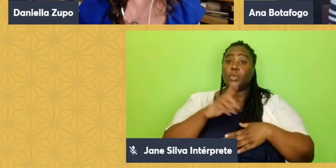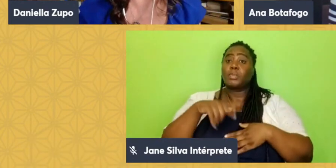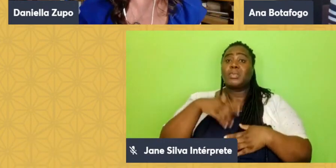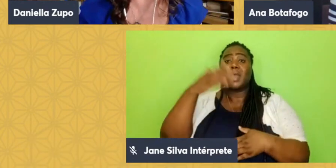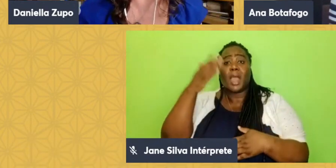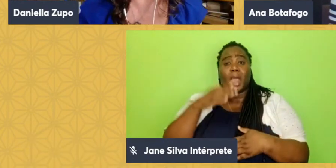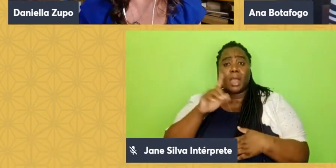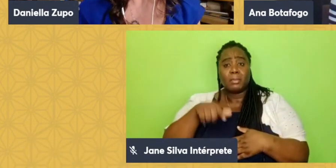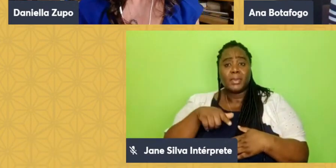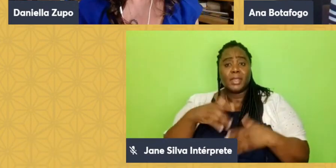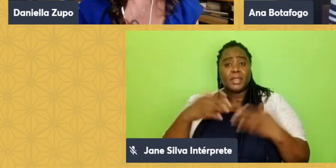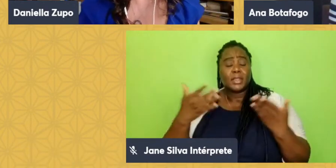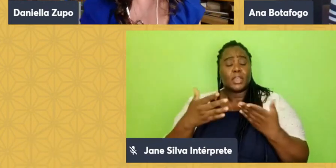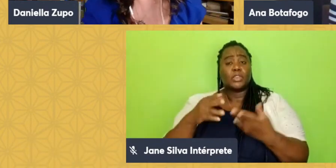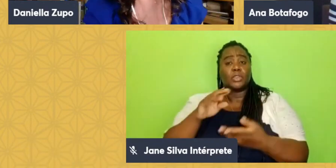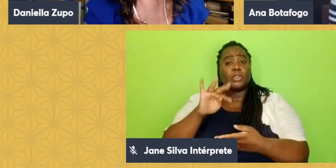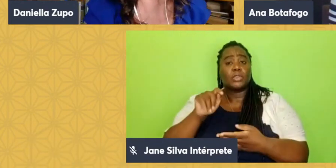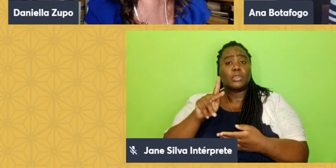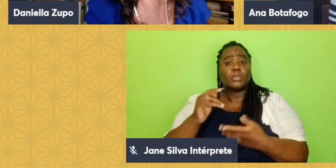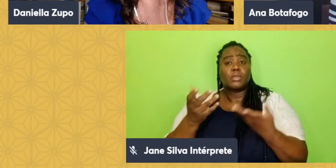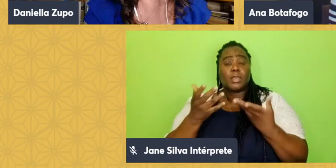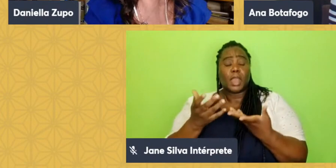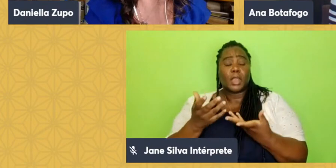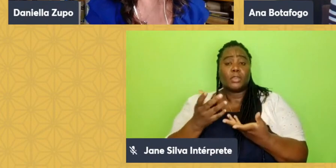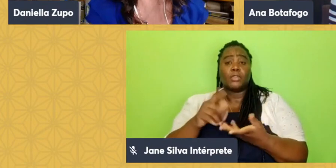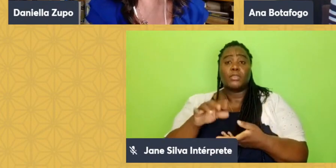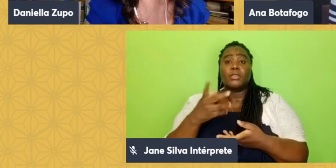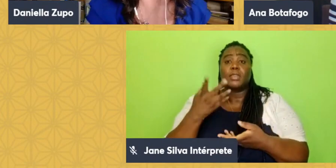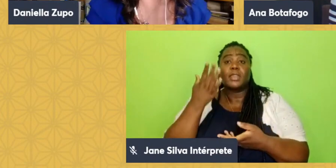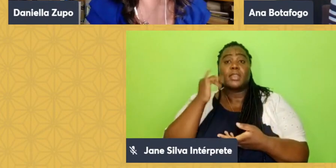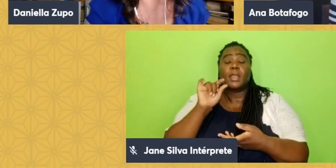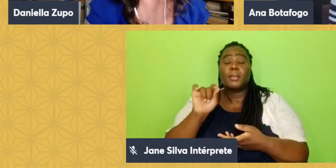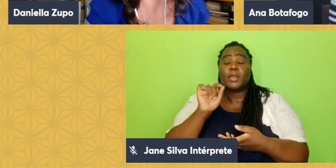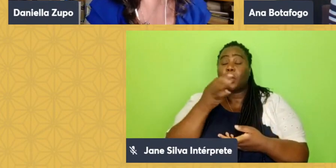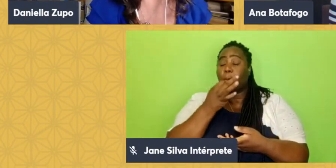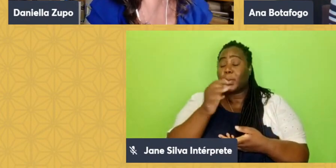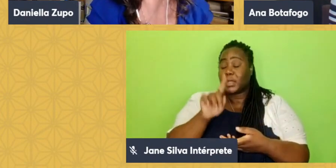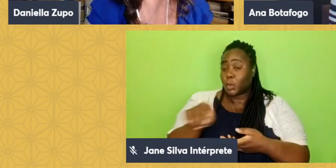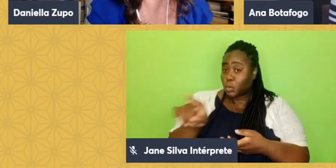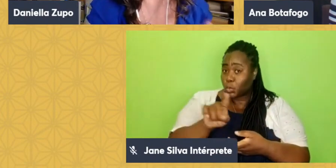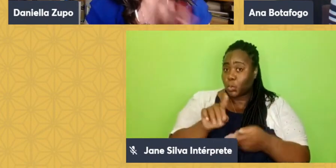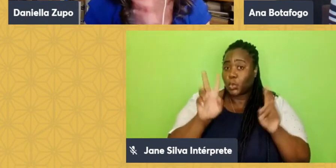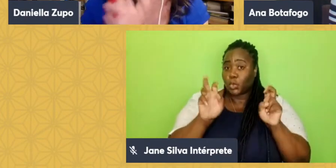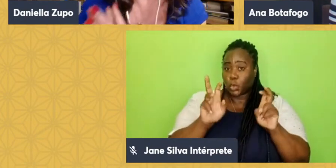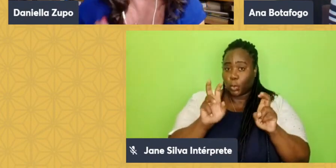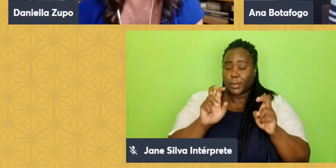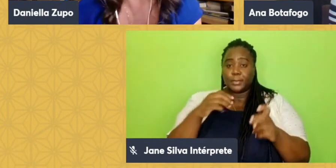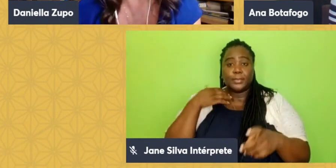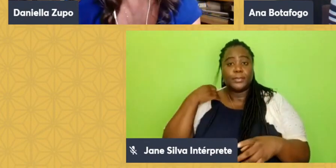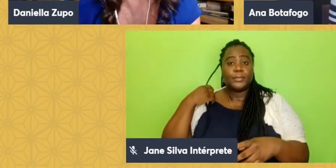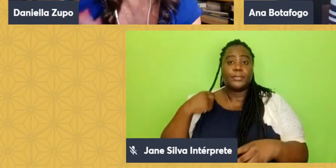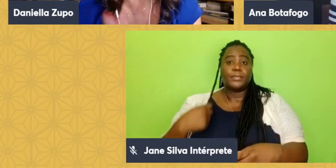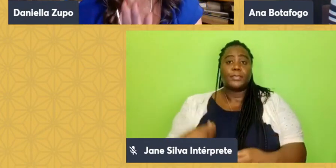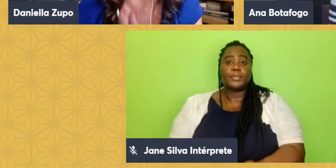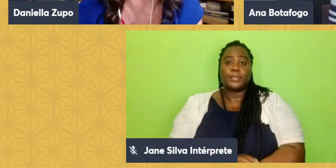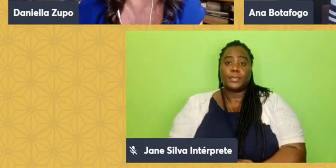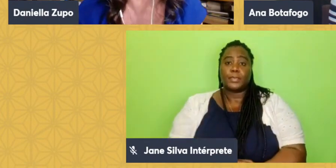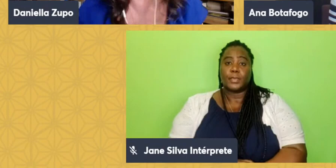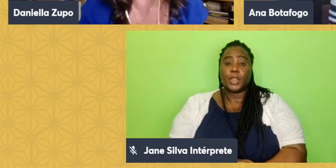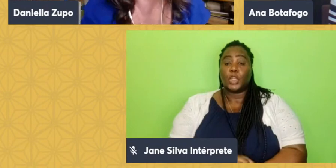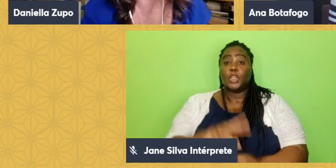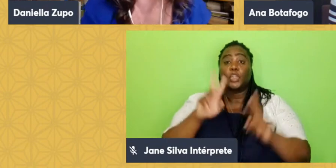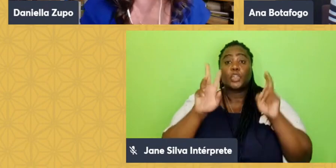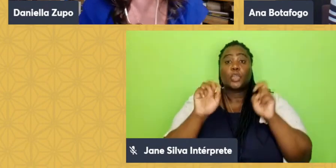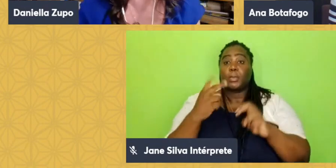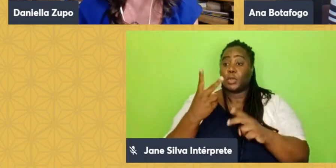muito presentes nesta plataforma eu queria te ouvir em relação é isso que eu quero sobre